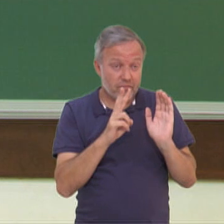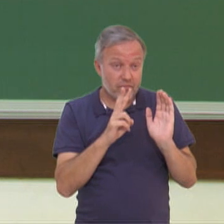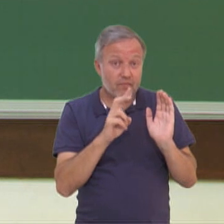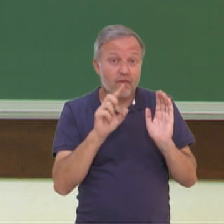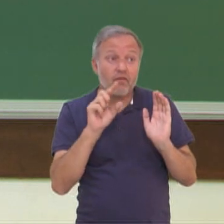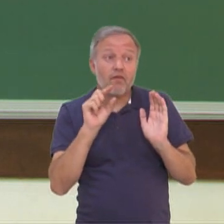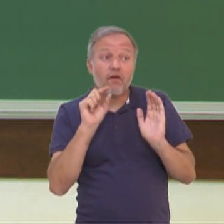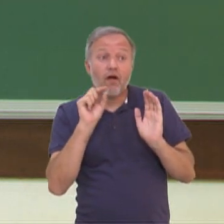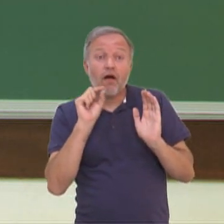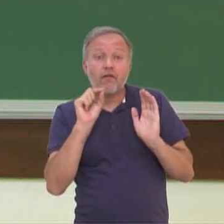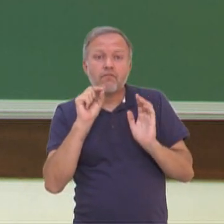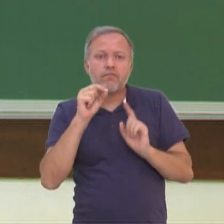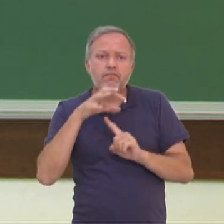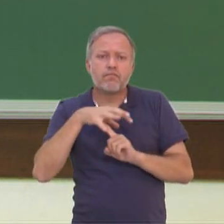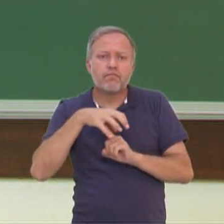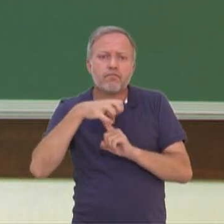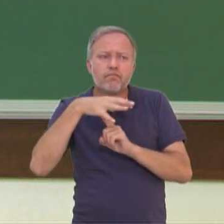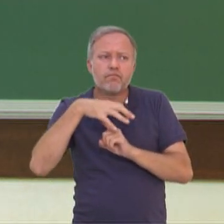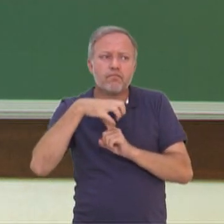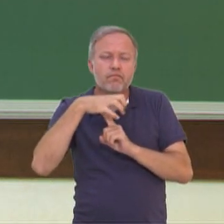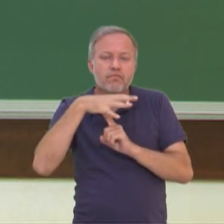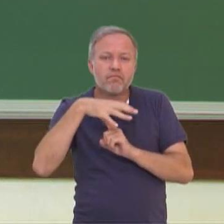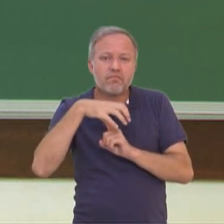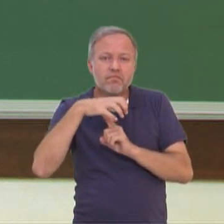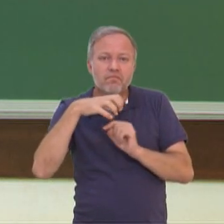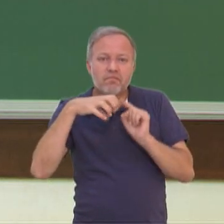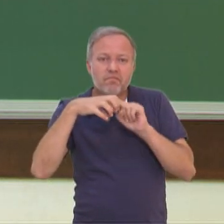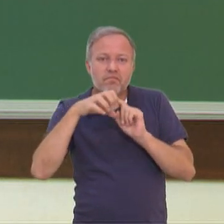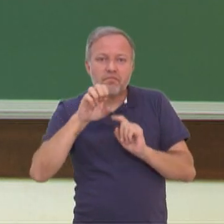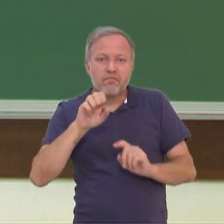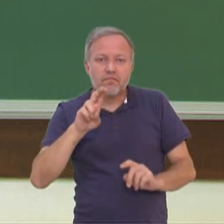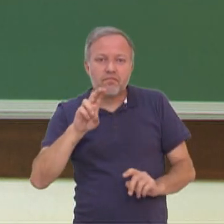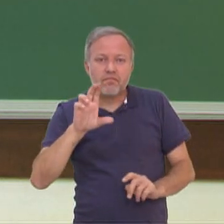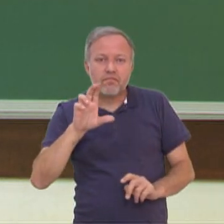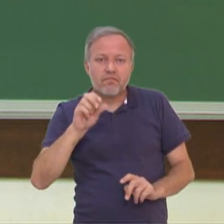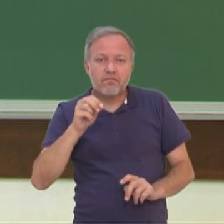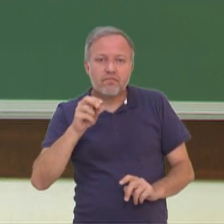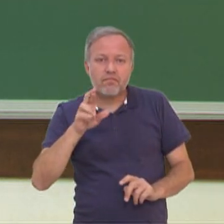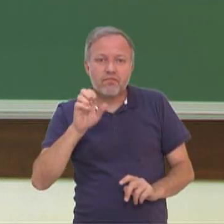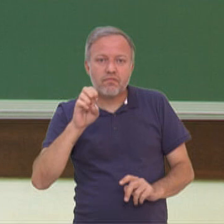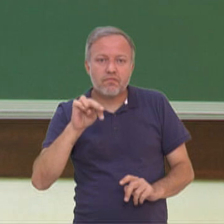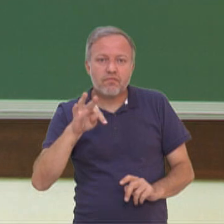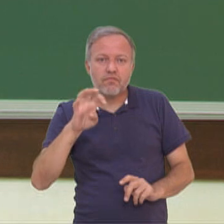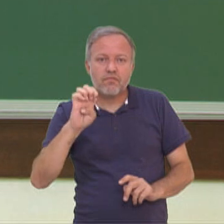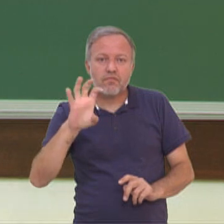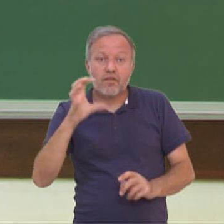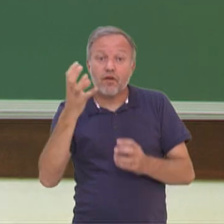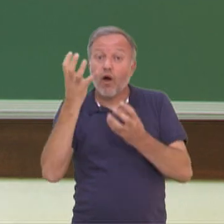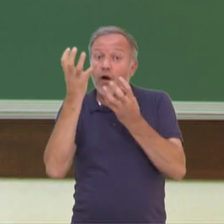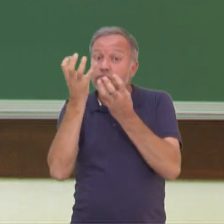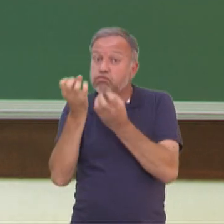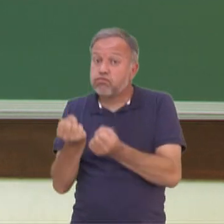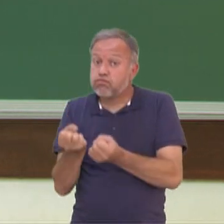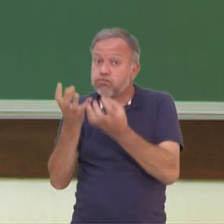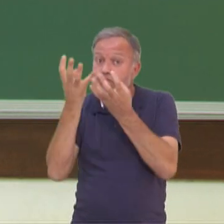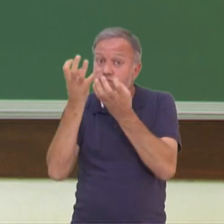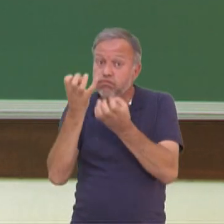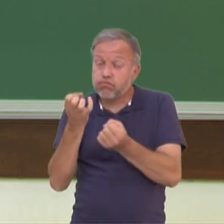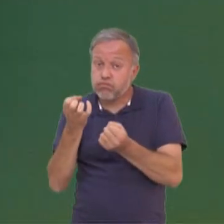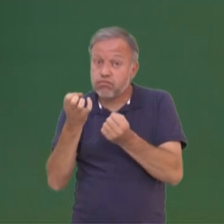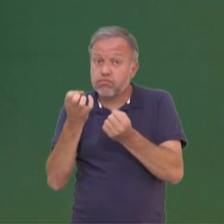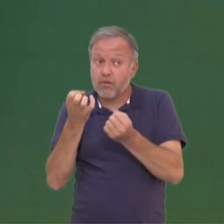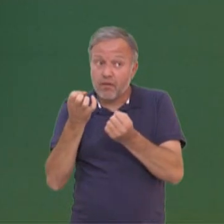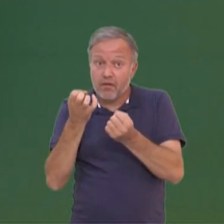Quem são os fungos? São seres eucariontes que alimentam-se por absorção e eles têm uma parede celular feita